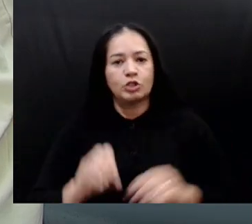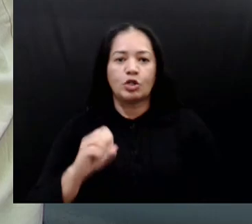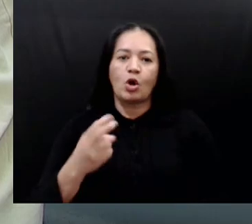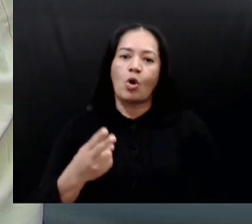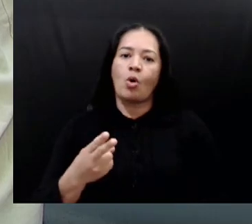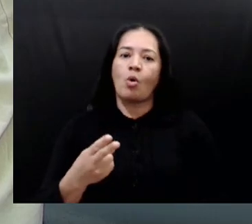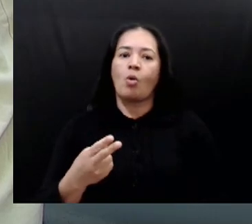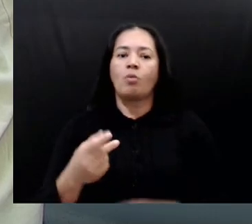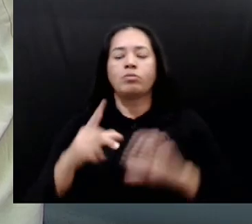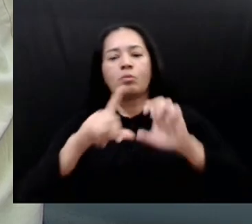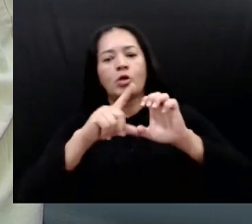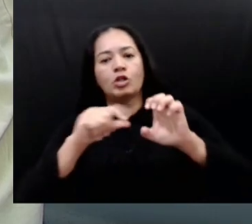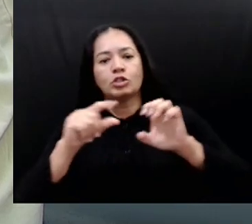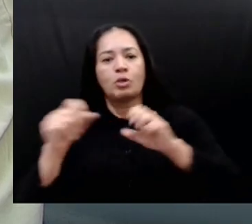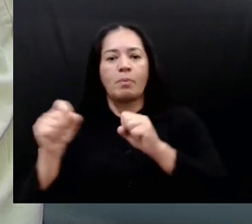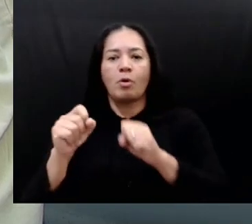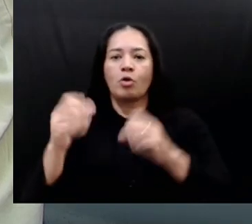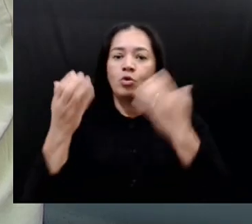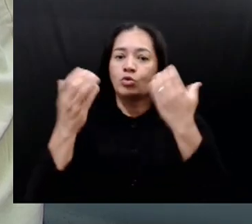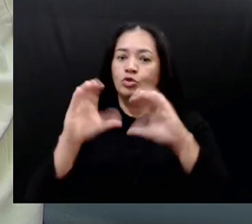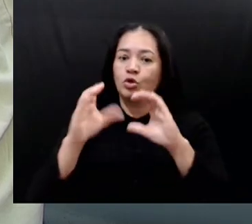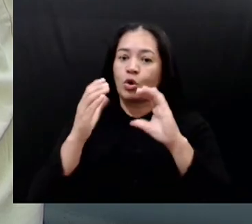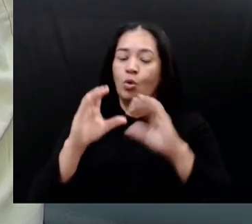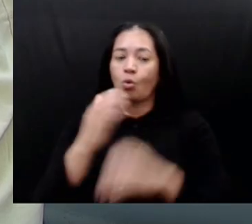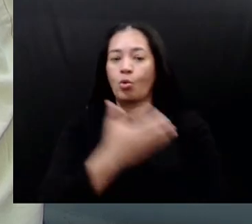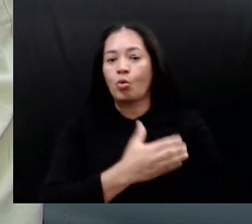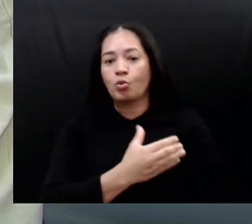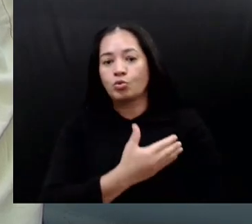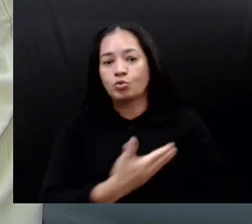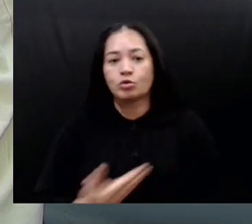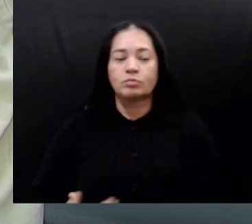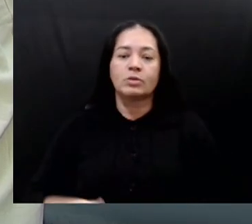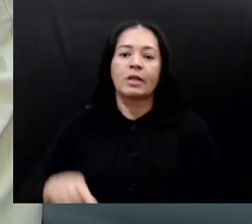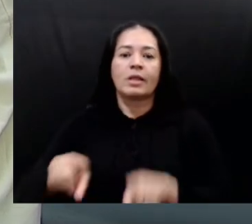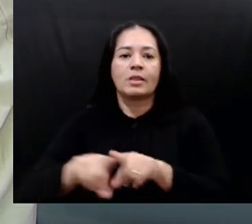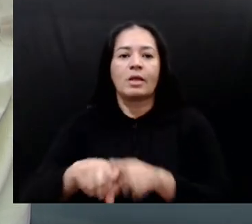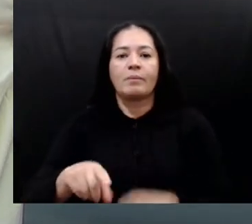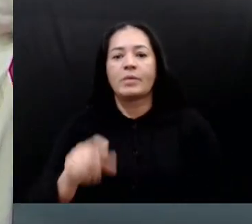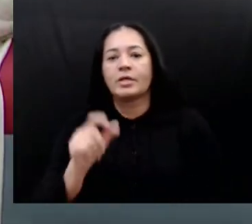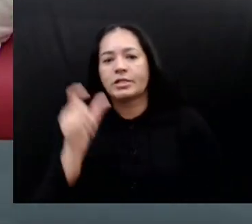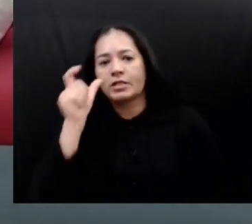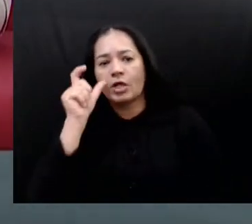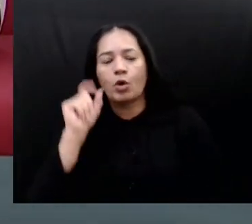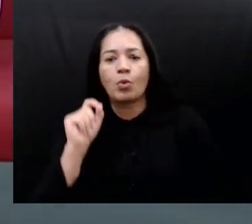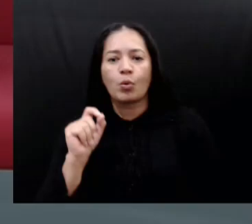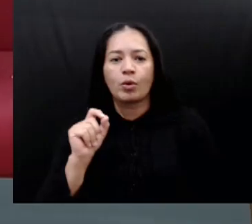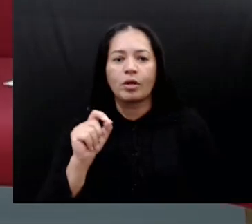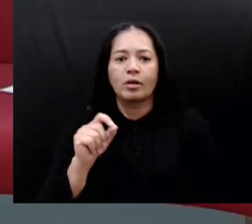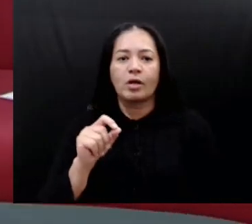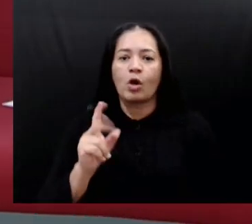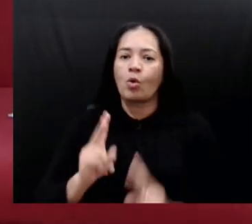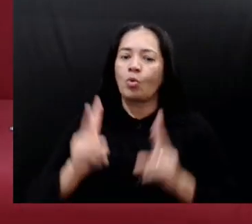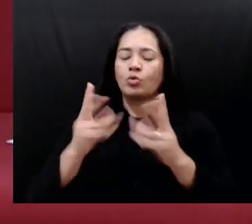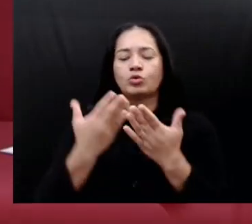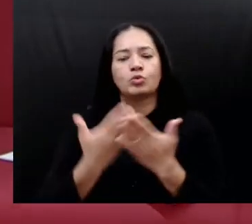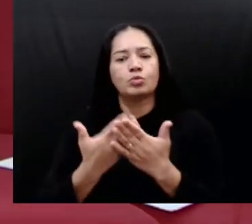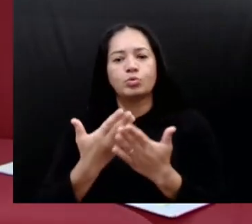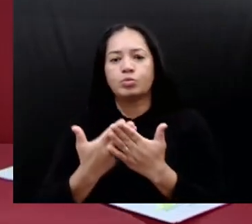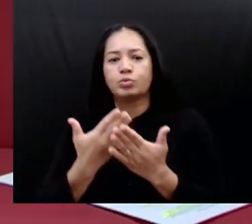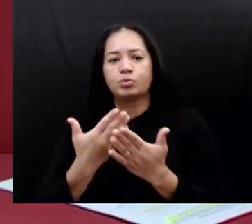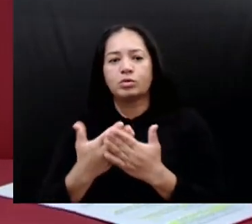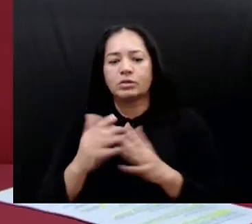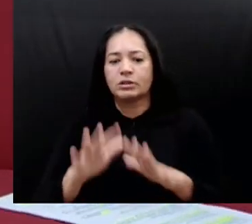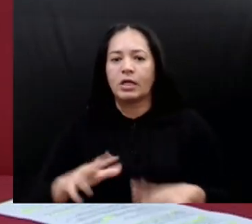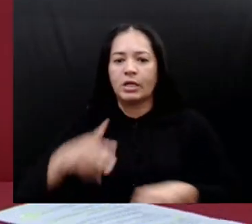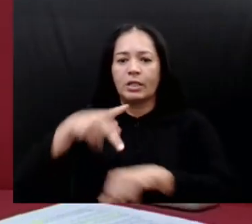prestar concursos públicos, e uma alternativa também que é bastante interessante é continuar os estudos aí no nível de pós-graduação,